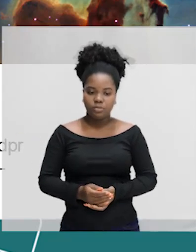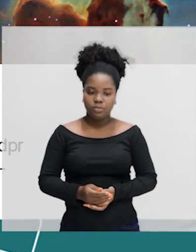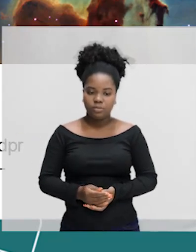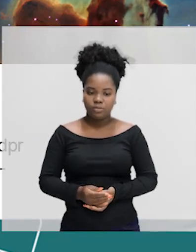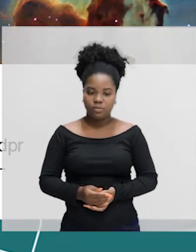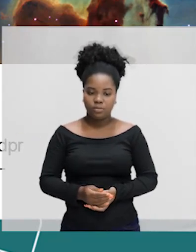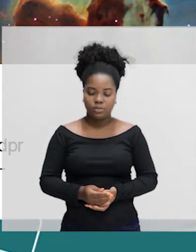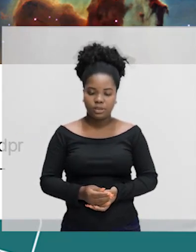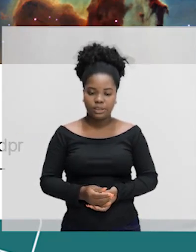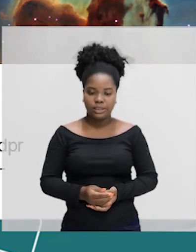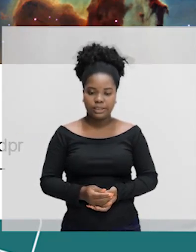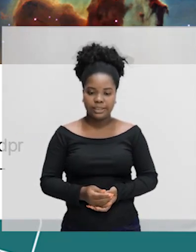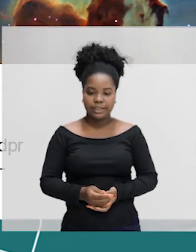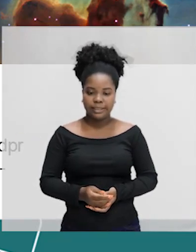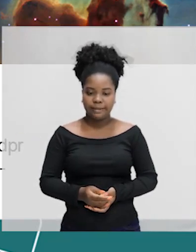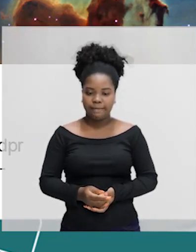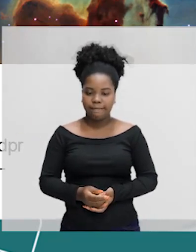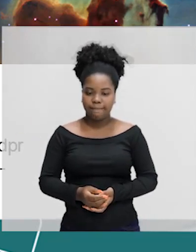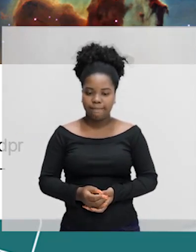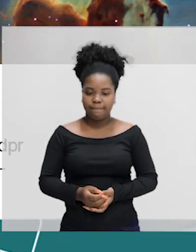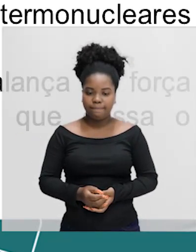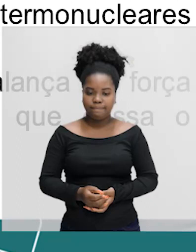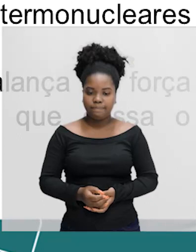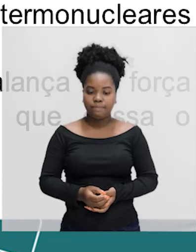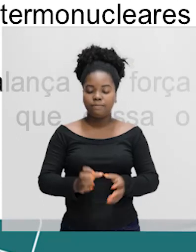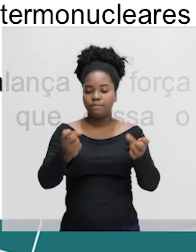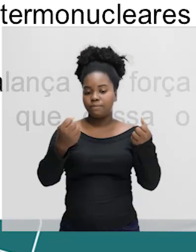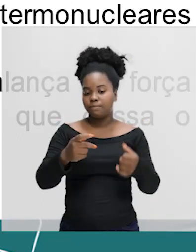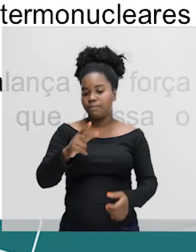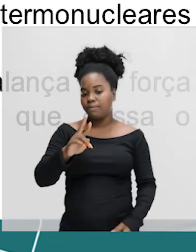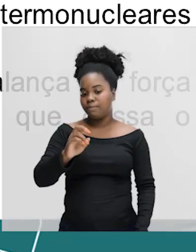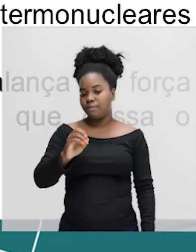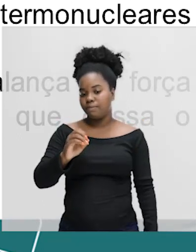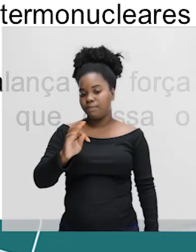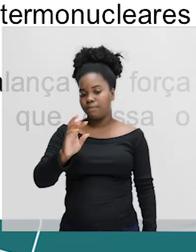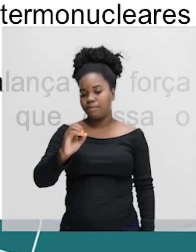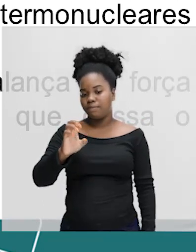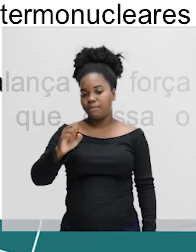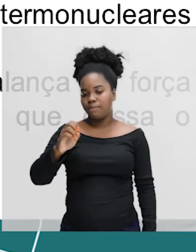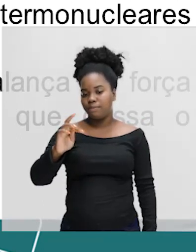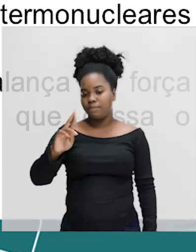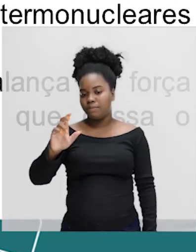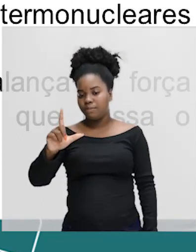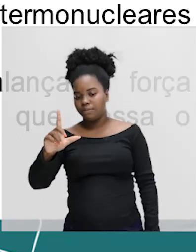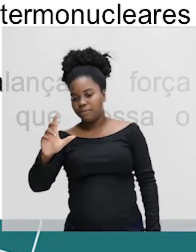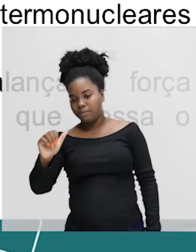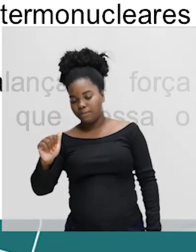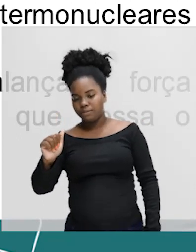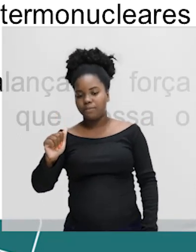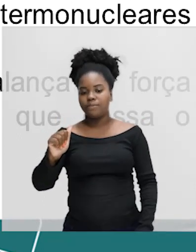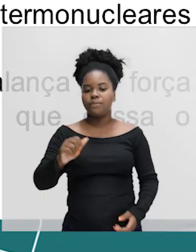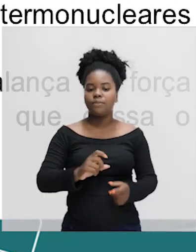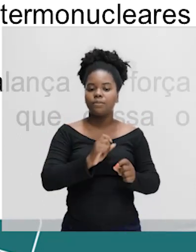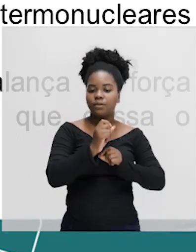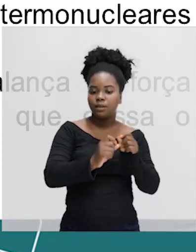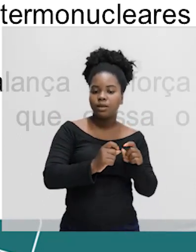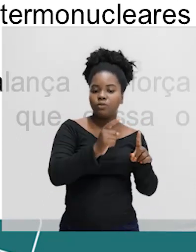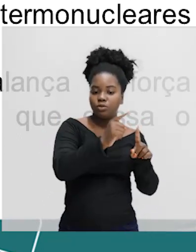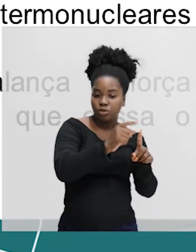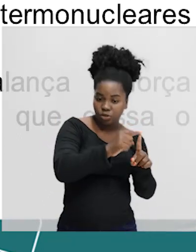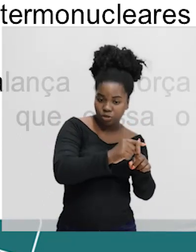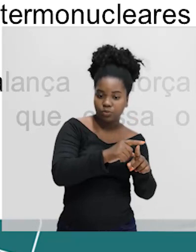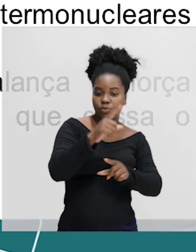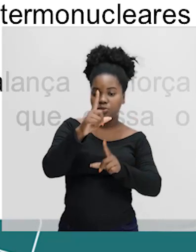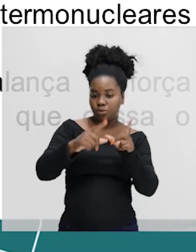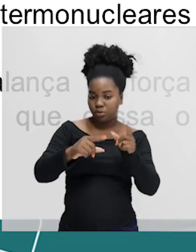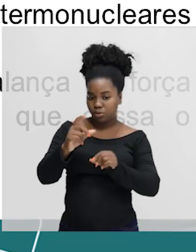colapsando, ela é denominada de protoestrela. Isso nós já falamos em aulas anteriores. A protoestrela, né, é o protótipo de uma estrela,